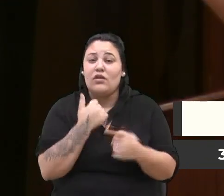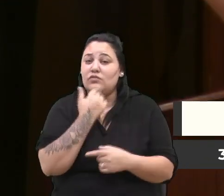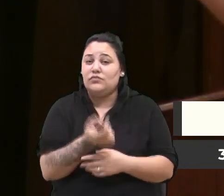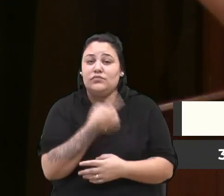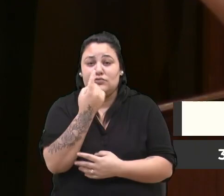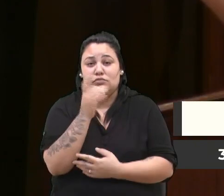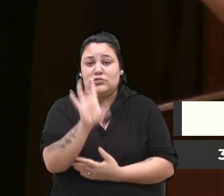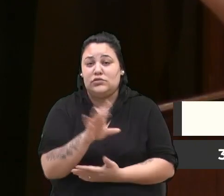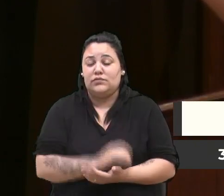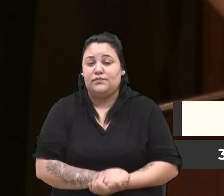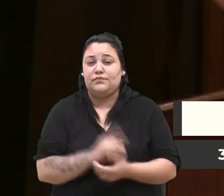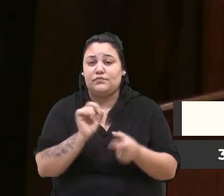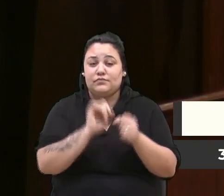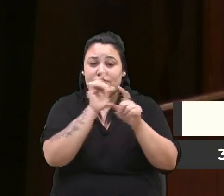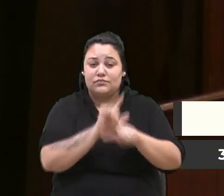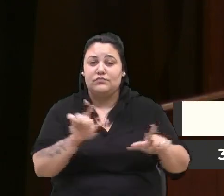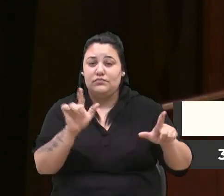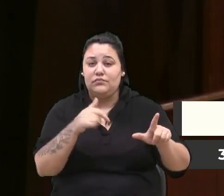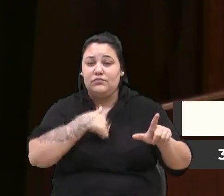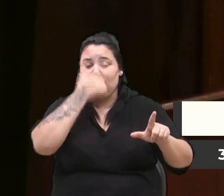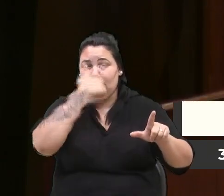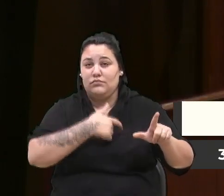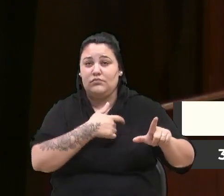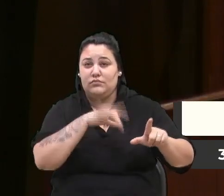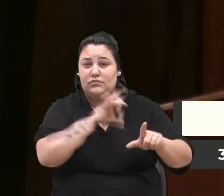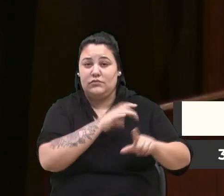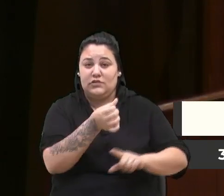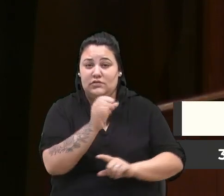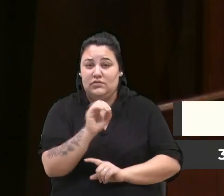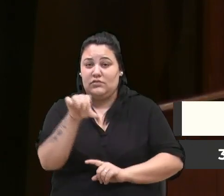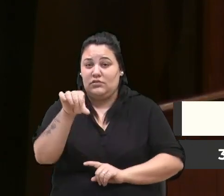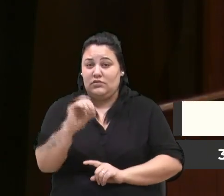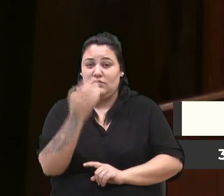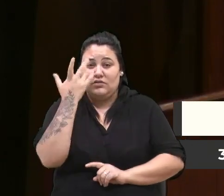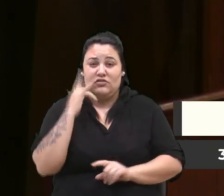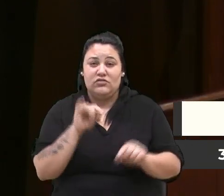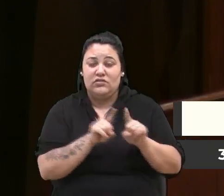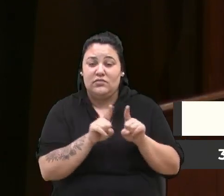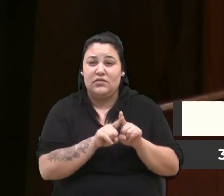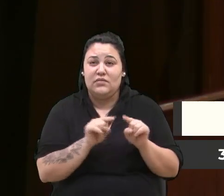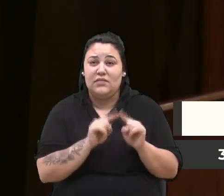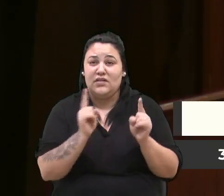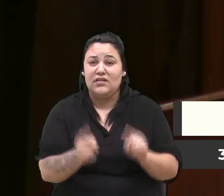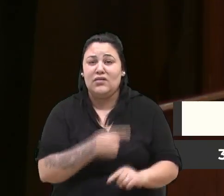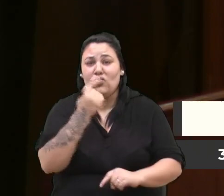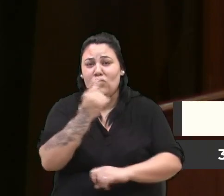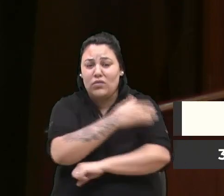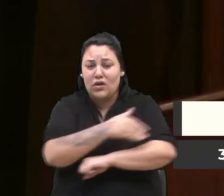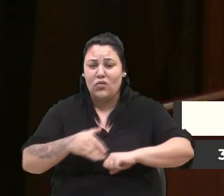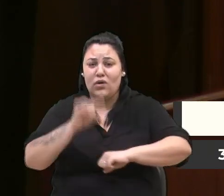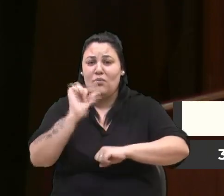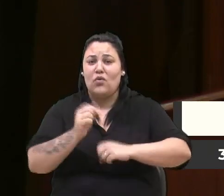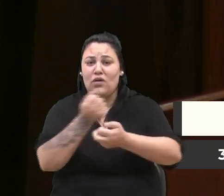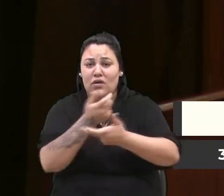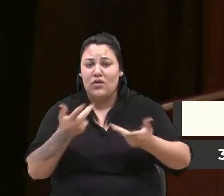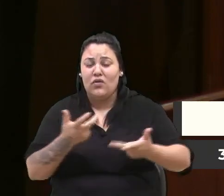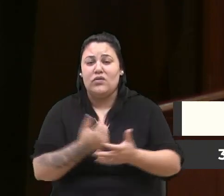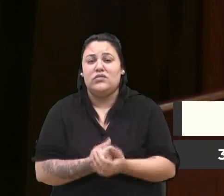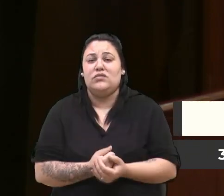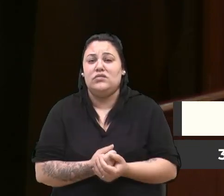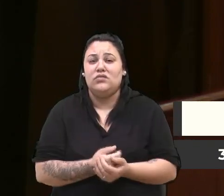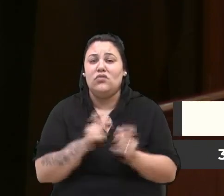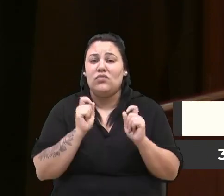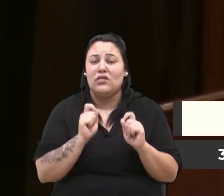limpeza que dá, talvez, levar 60, 90 dias, mas é uma rua, é pouco. O que, que eu queria